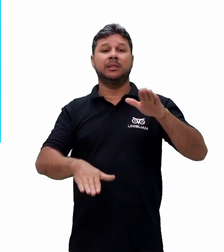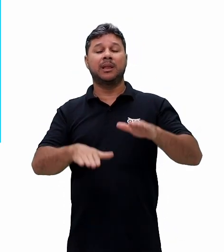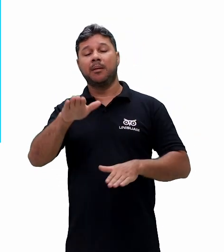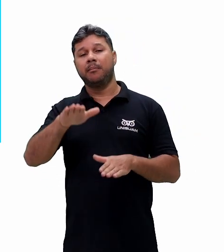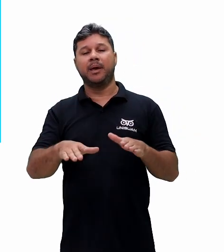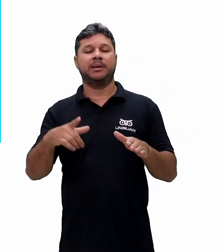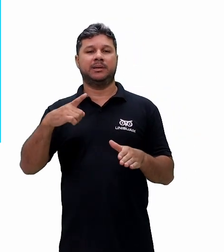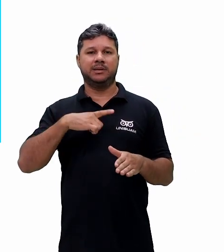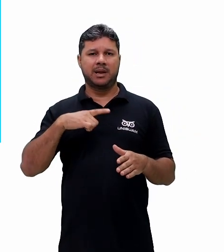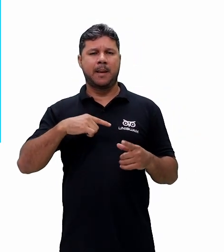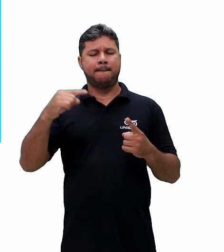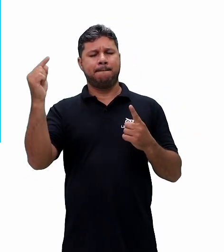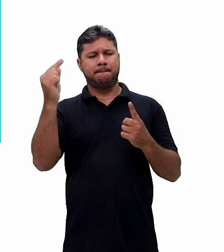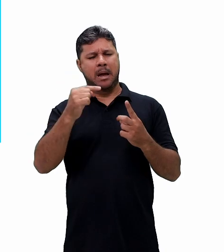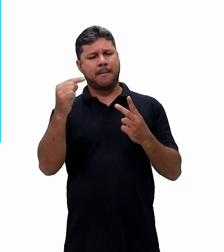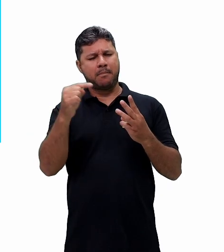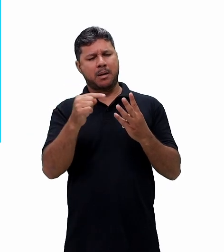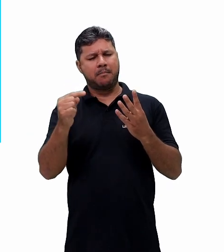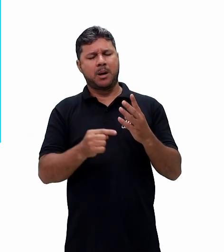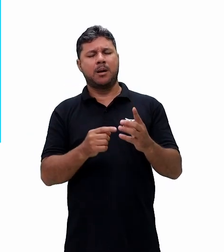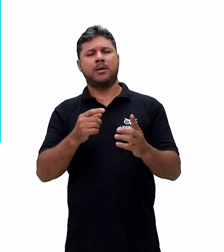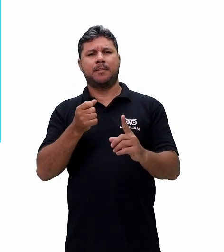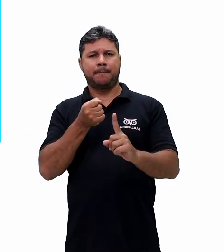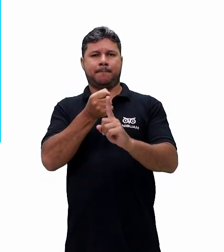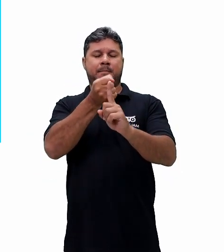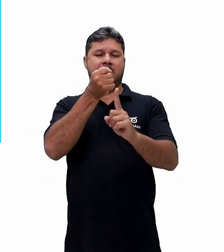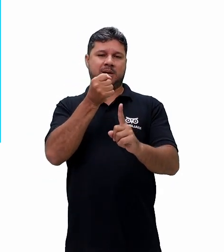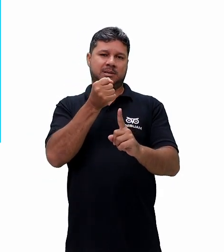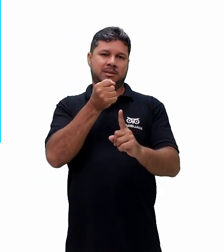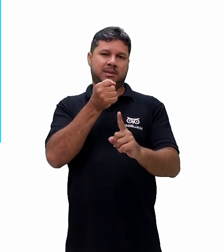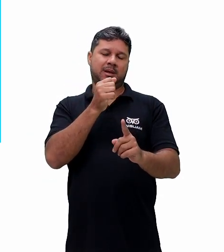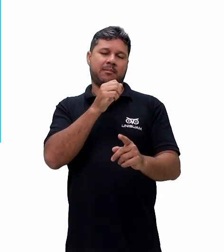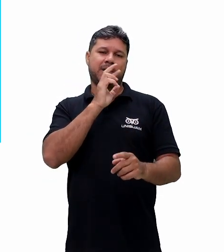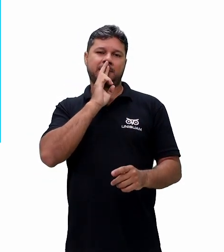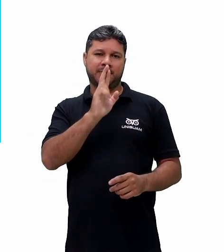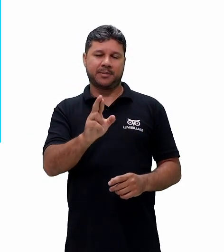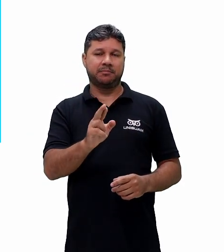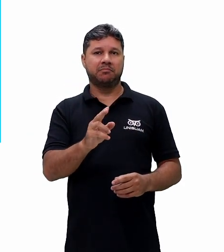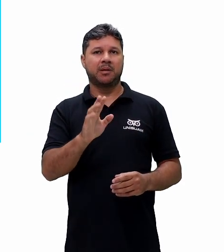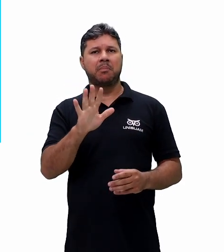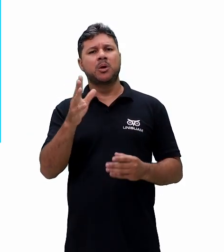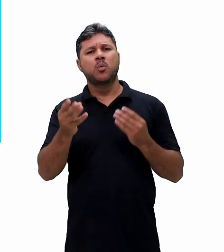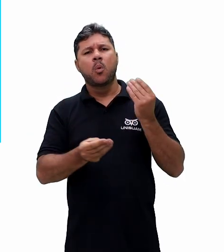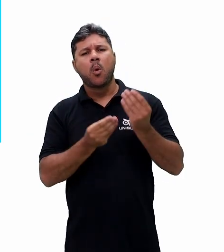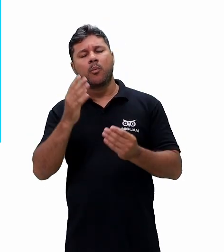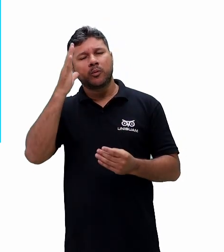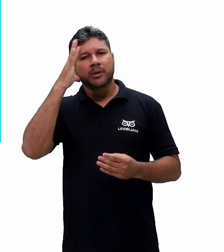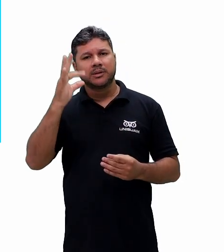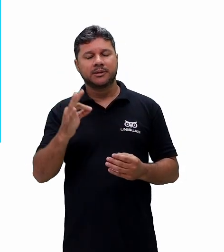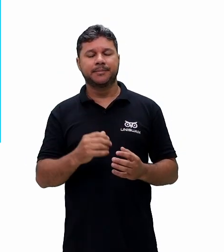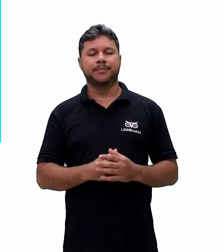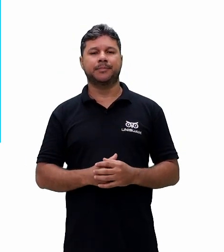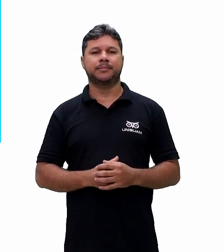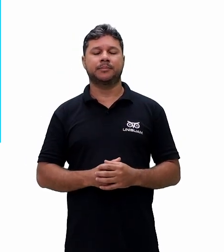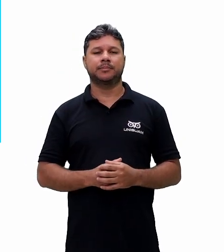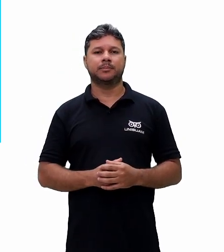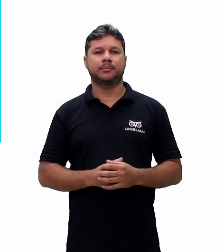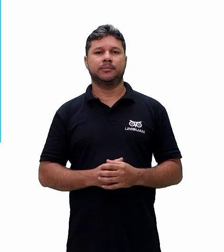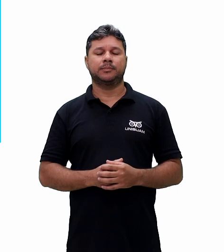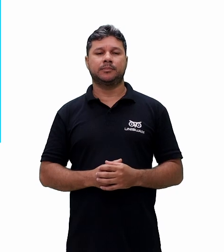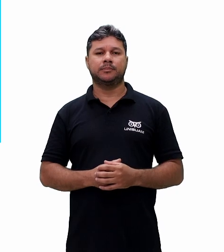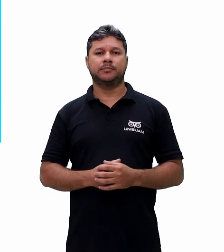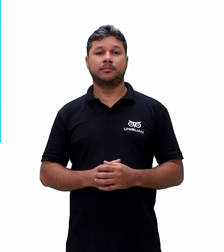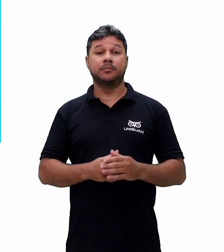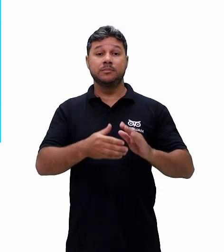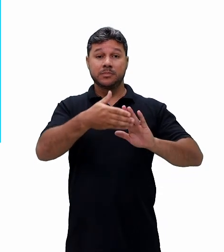quê? Porque isso depende de uma série de fatores. Como assim, professor? Não entendi.